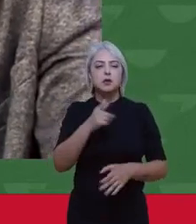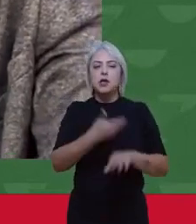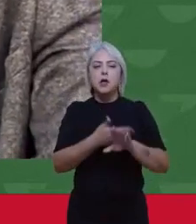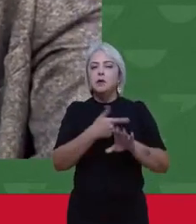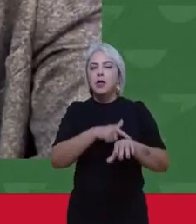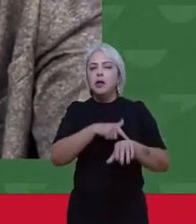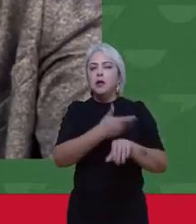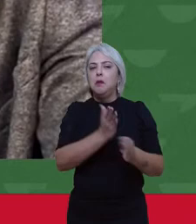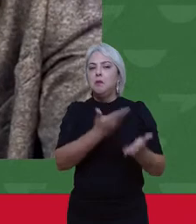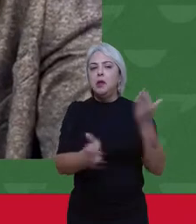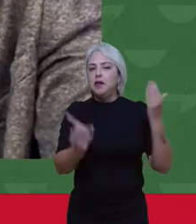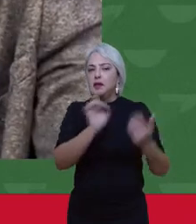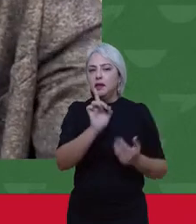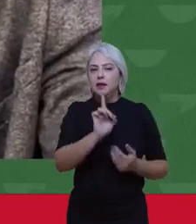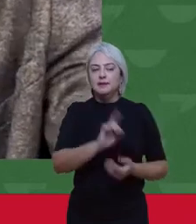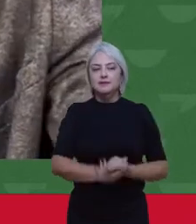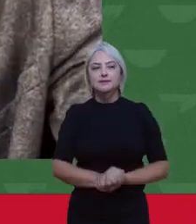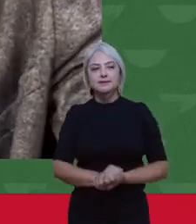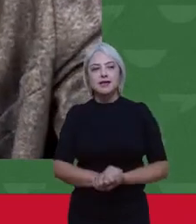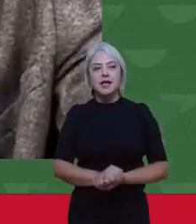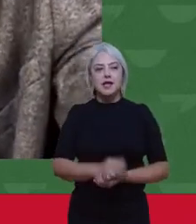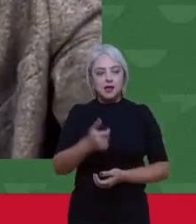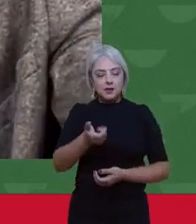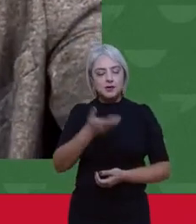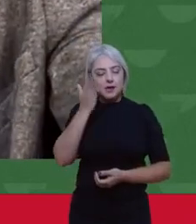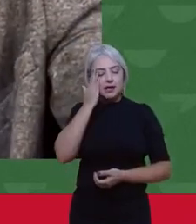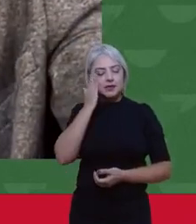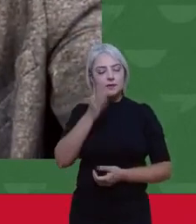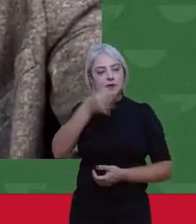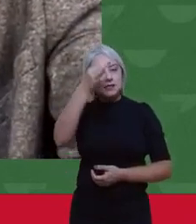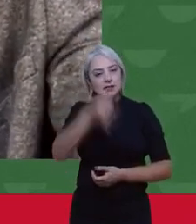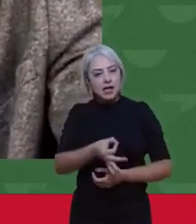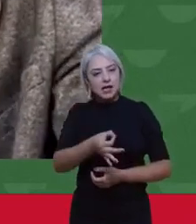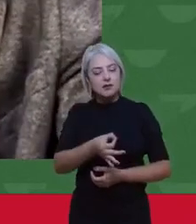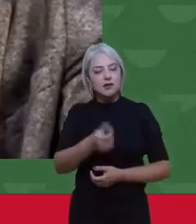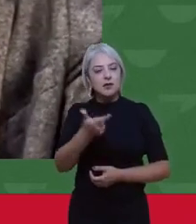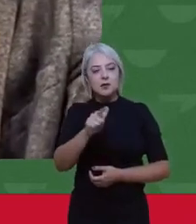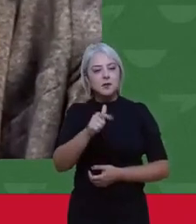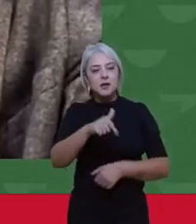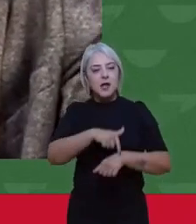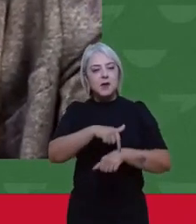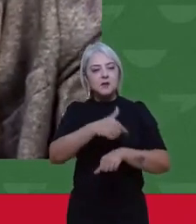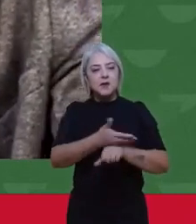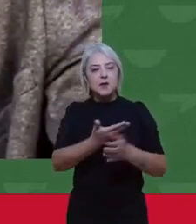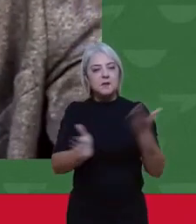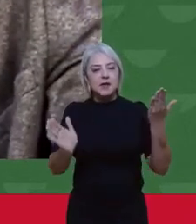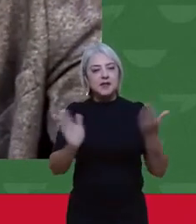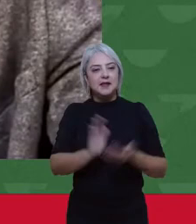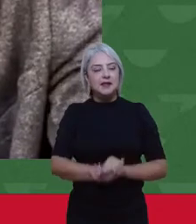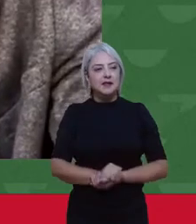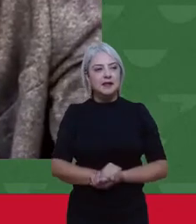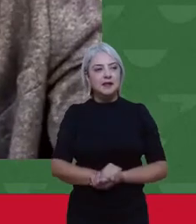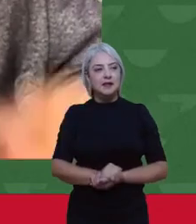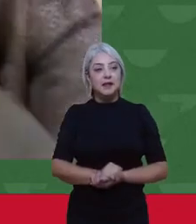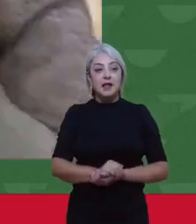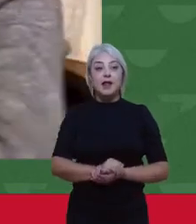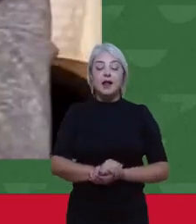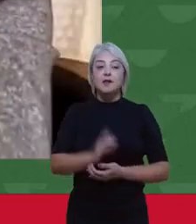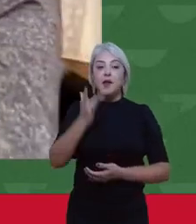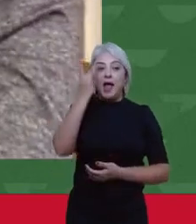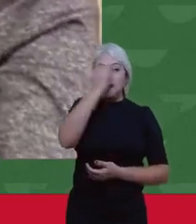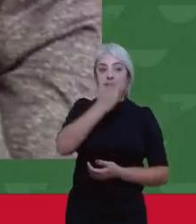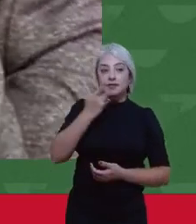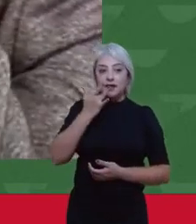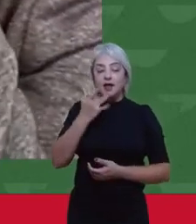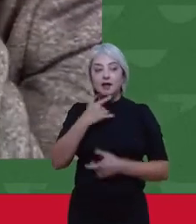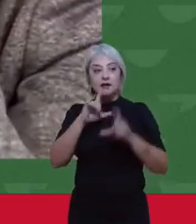perder. Então, é isso. Eu só quero saber do que pode dar certo. Não tenho tempo a perder. Maravilha. Sabe que Fernando Haddad, outro dia, uma